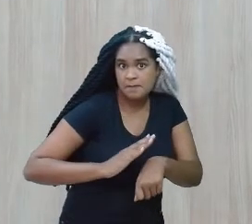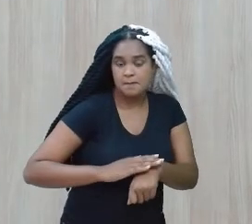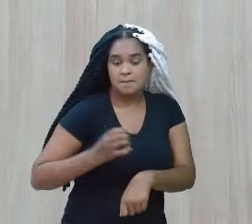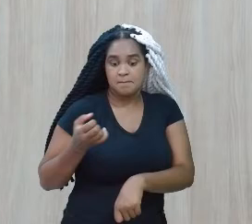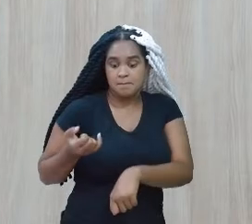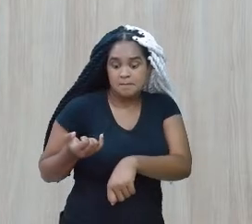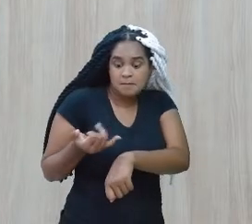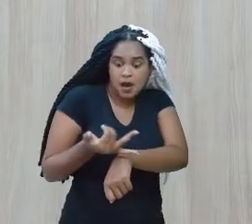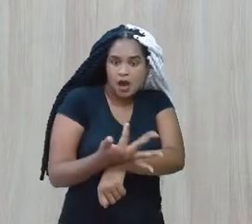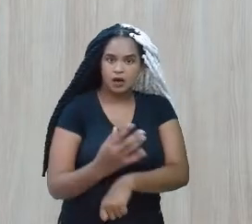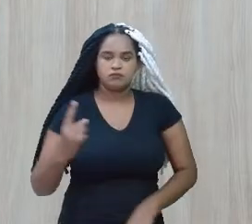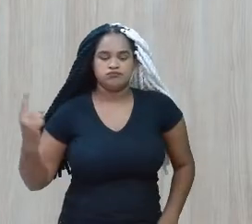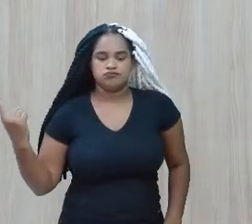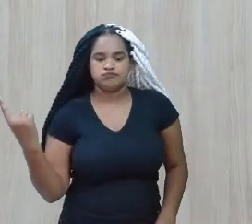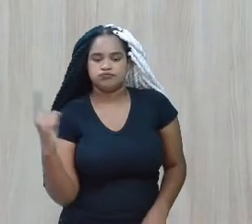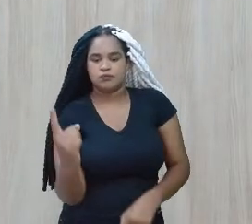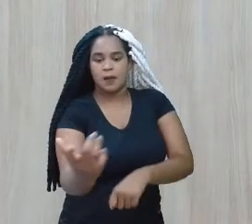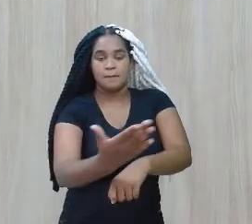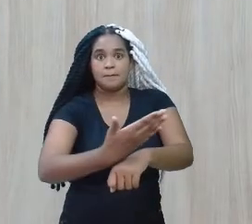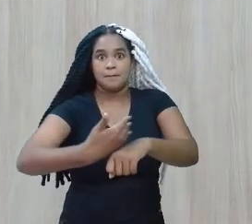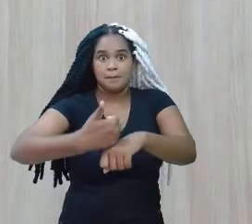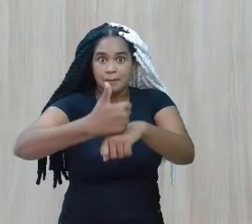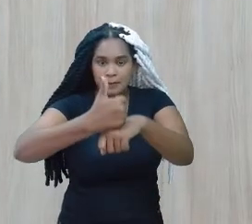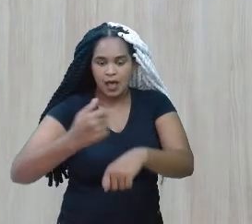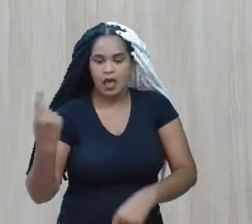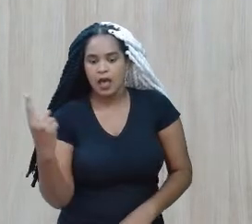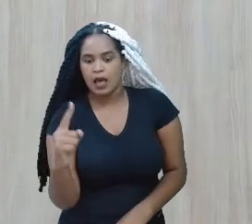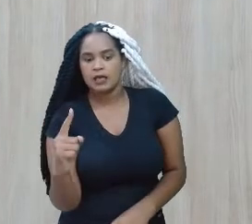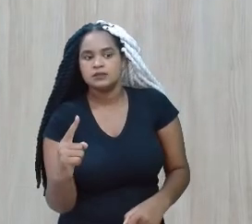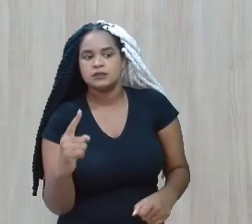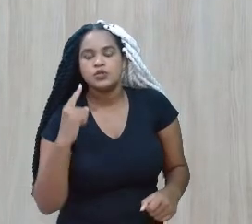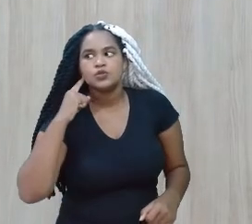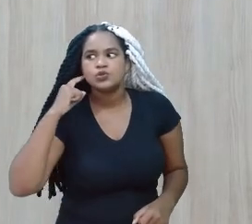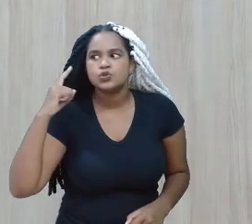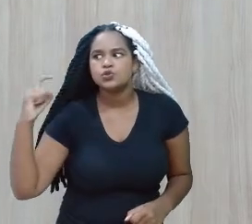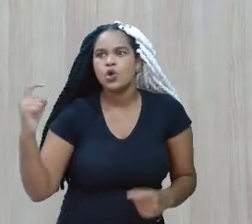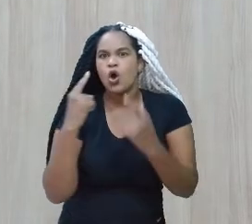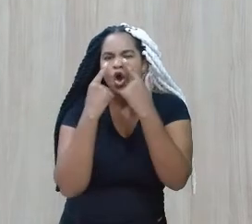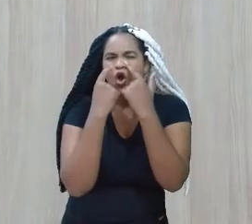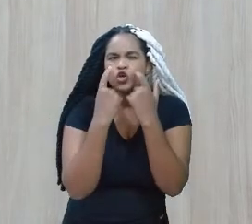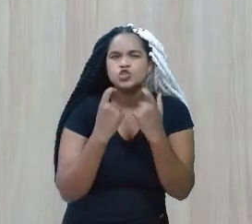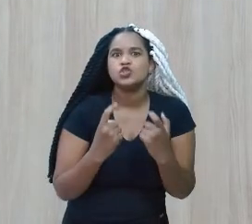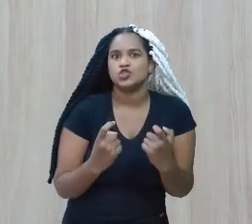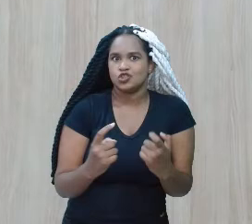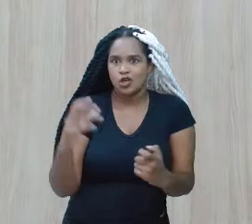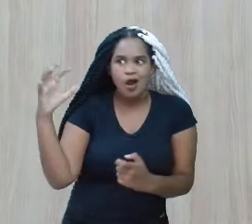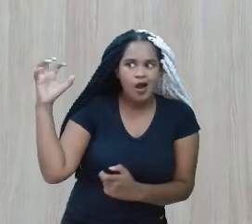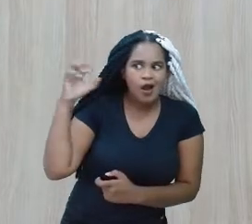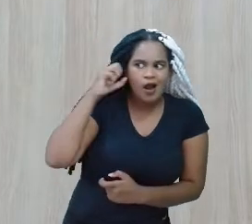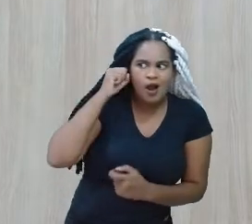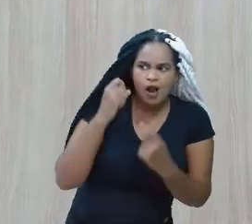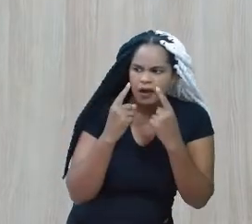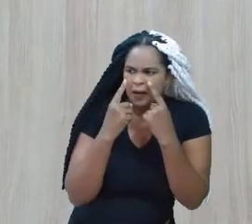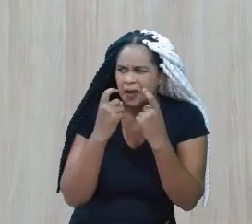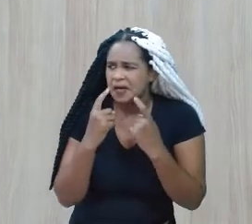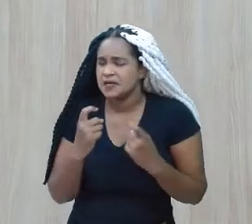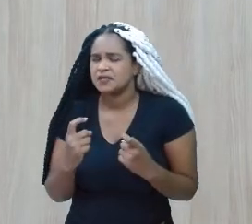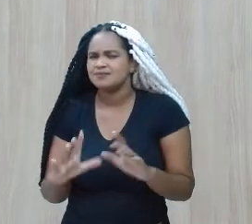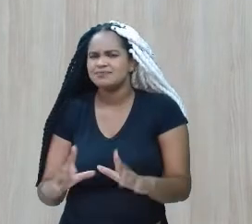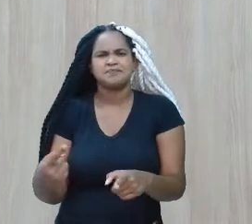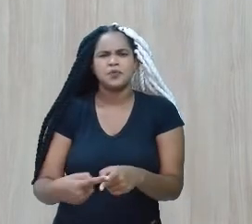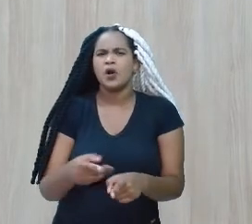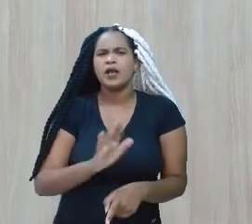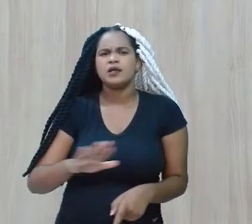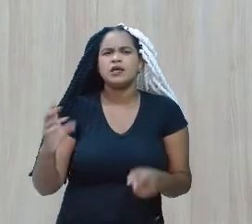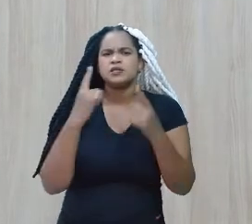menino. E aí por que esse menino chorava? Cabe na nossa mente várias imaginações. Será que esse menino chorava porque viu seu